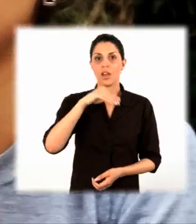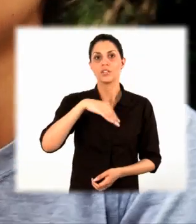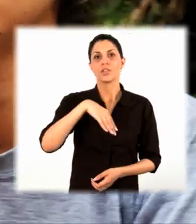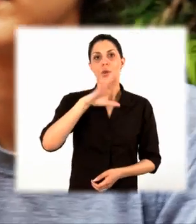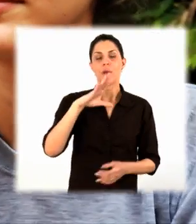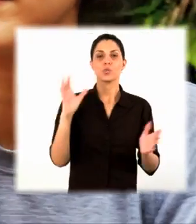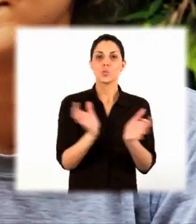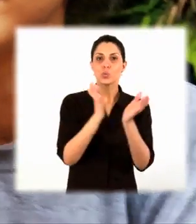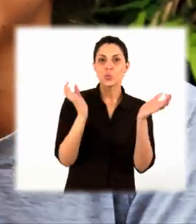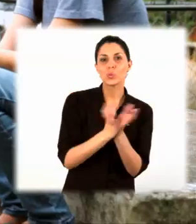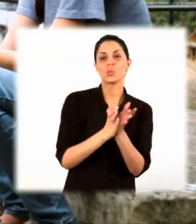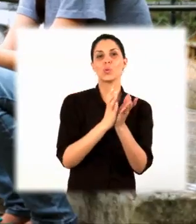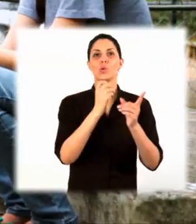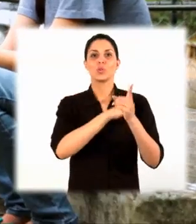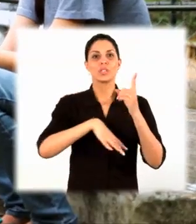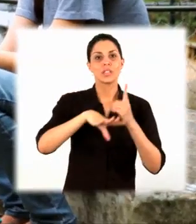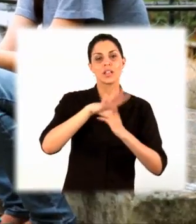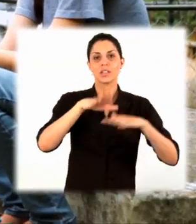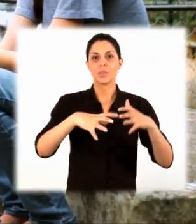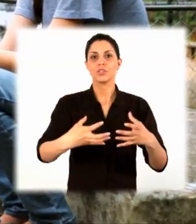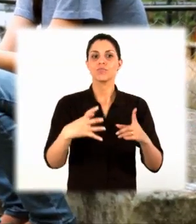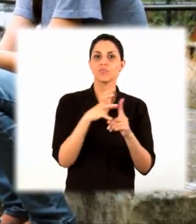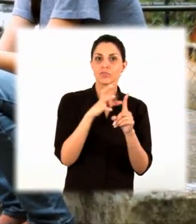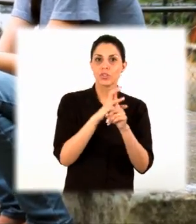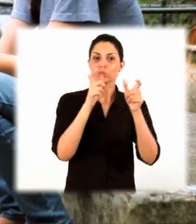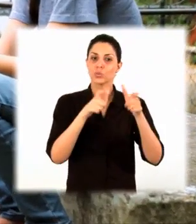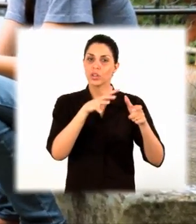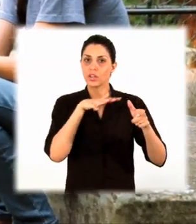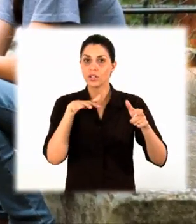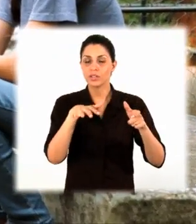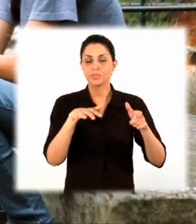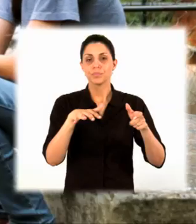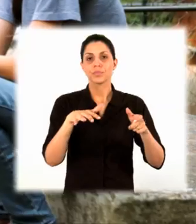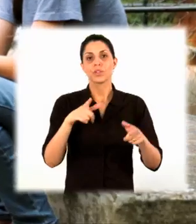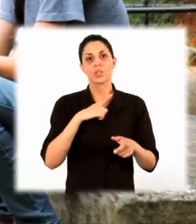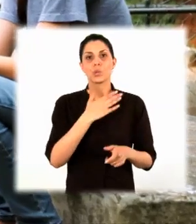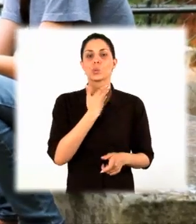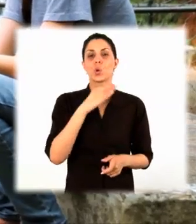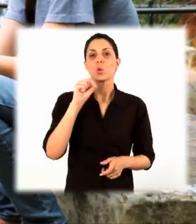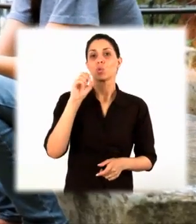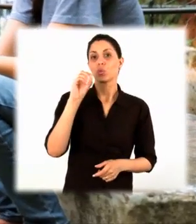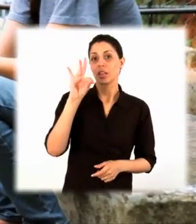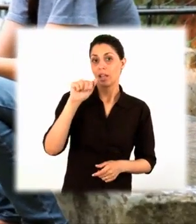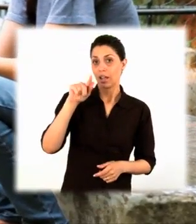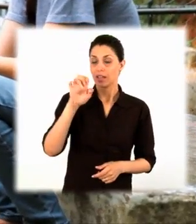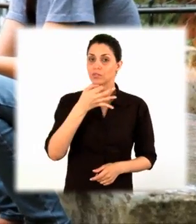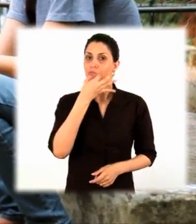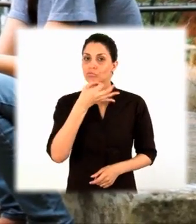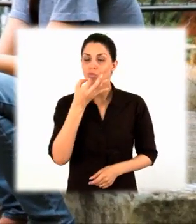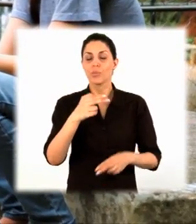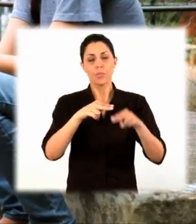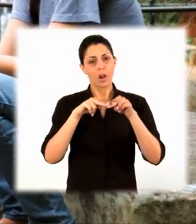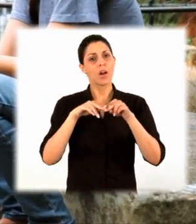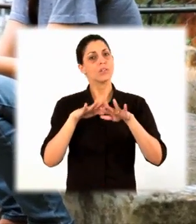o nosso grupo social, o lugar onde a gente vive, né? Tanto que tem os sotaques, regionalismo por causa